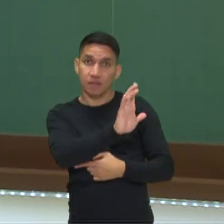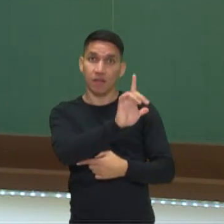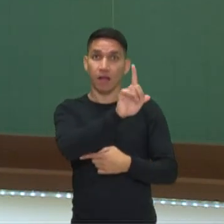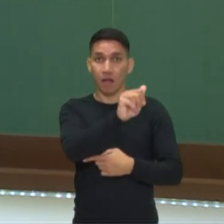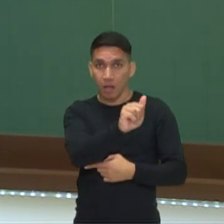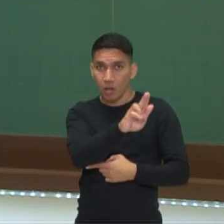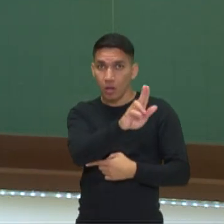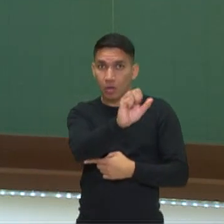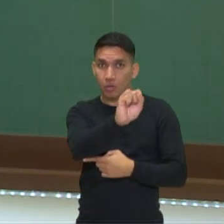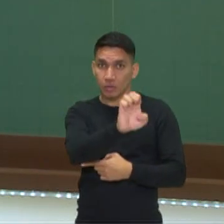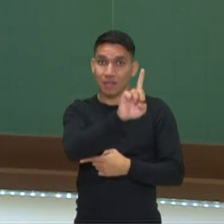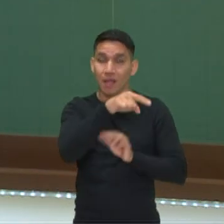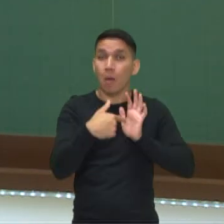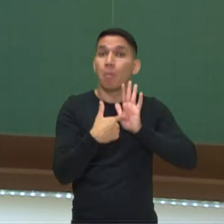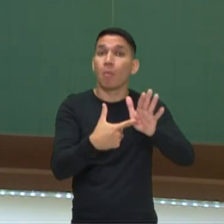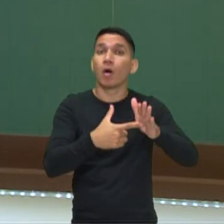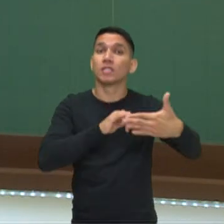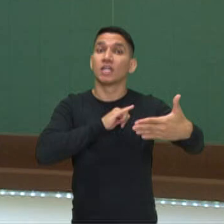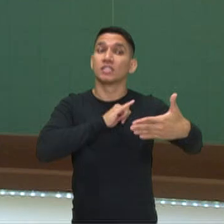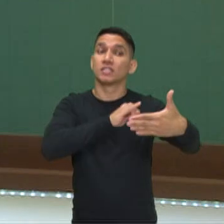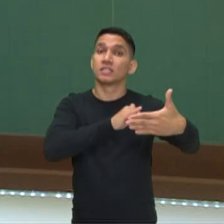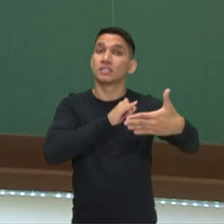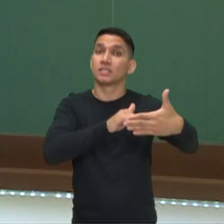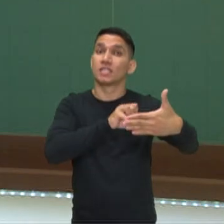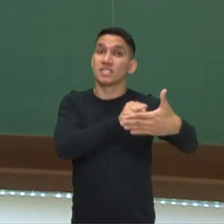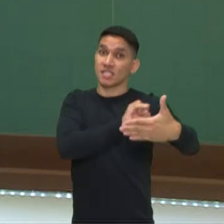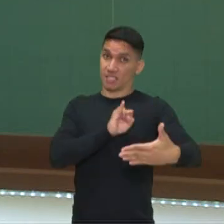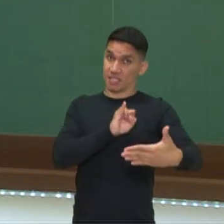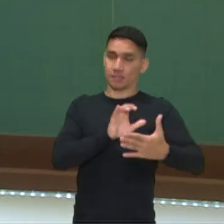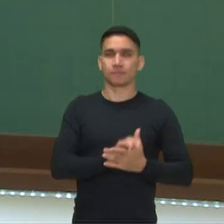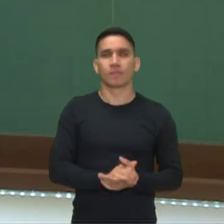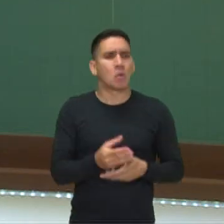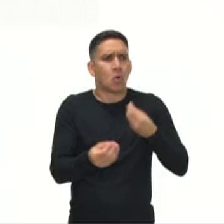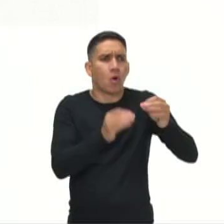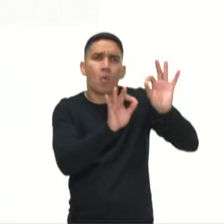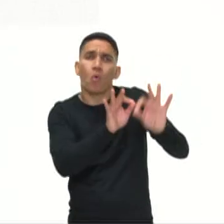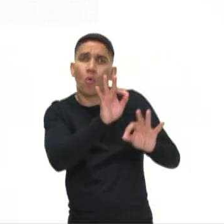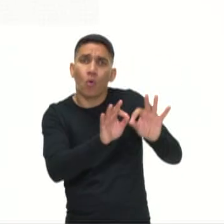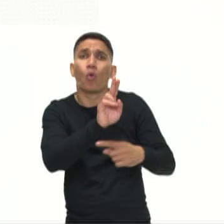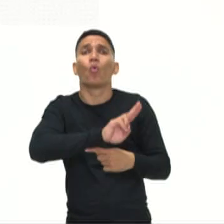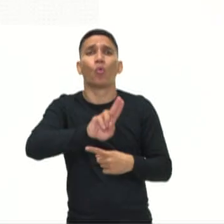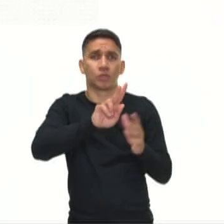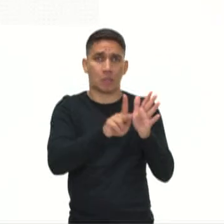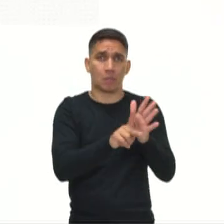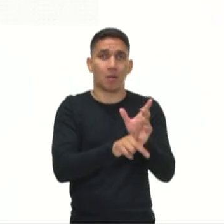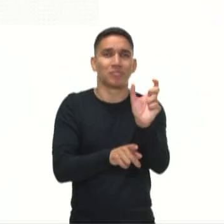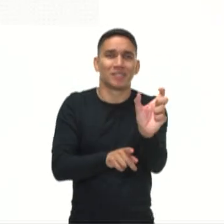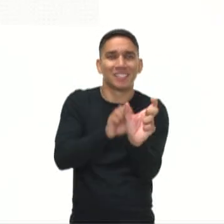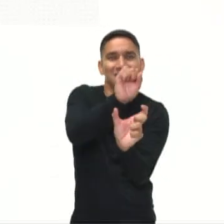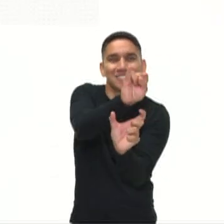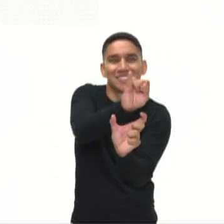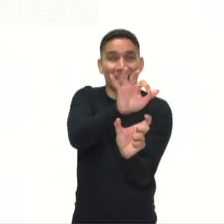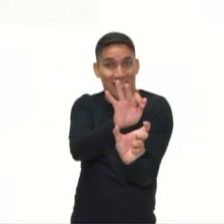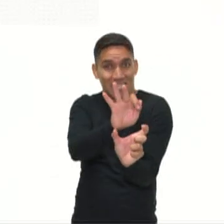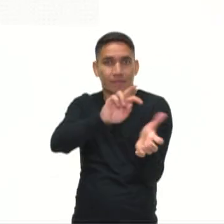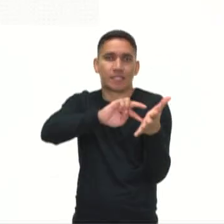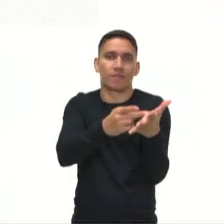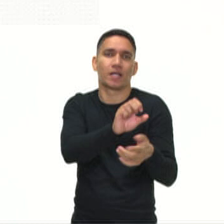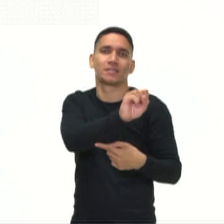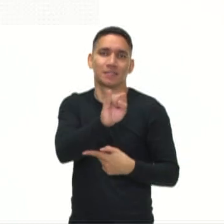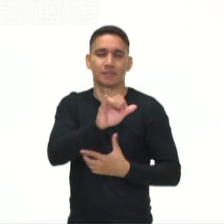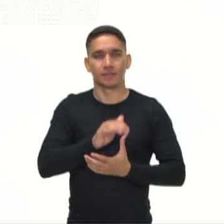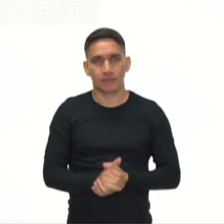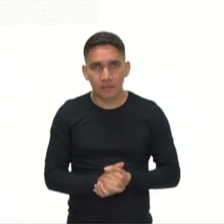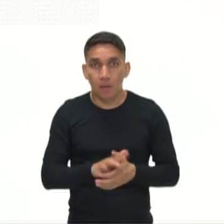que expressa a condição. E como ela é estruturada? Usando a palavrinha if, que significa se, junto com